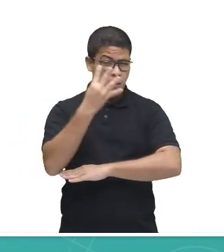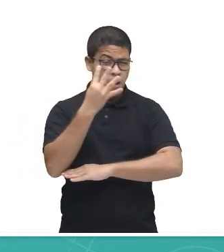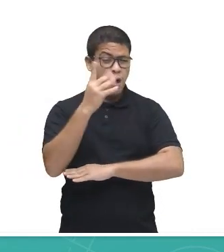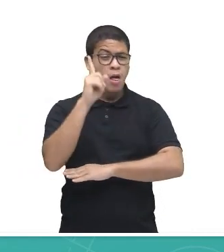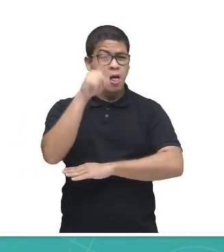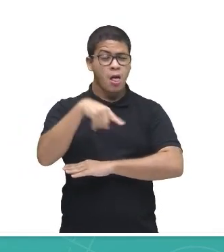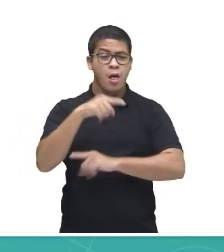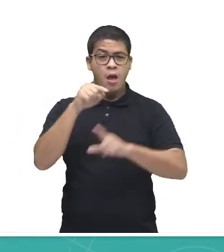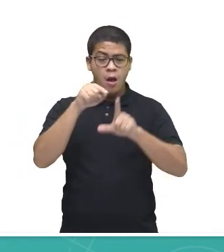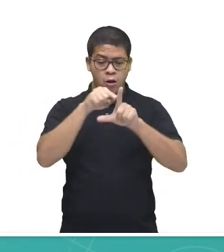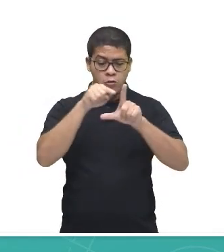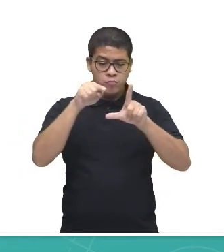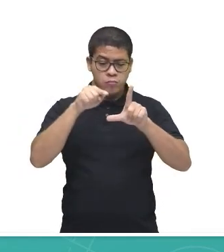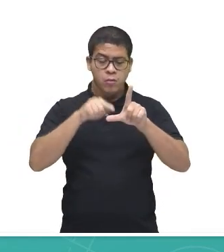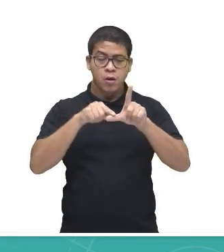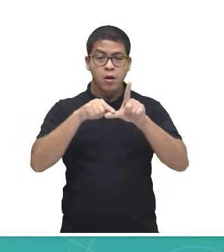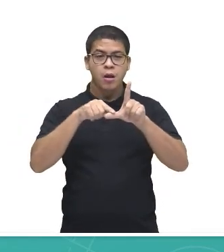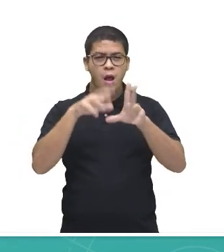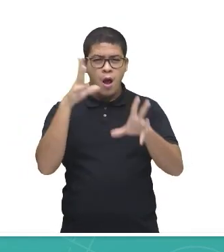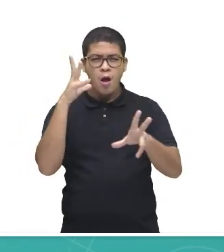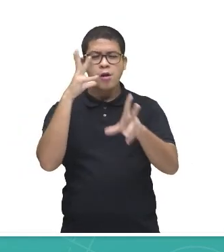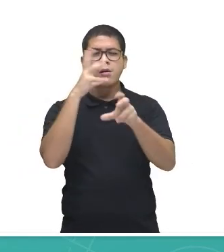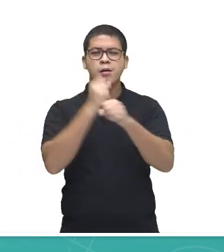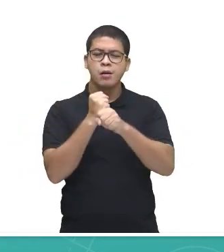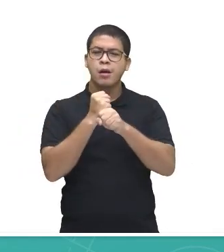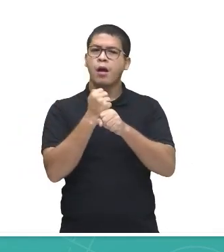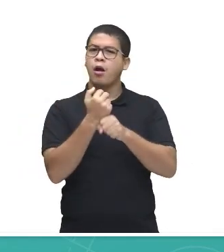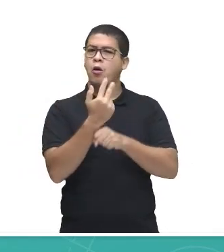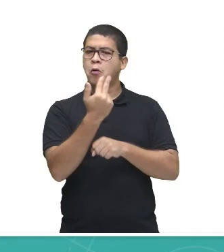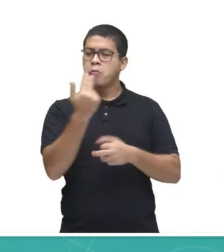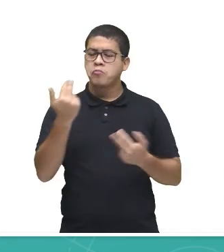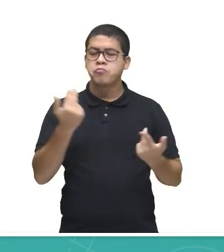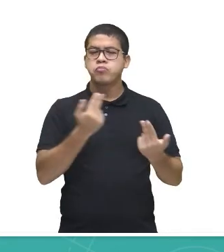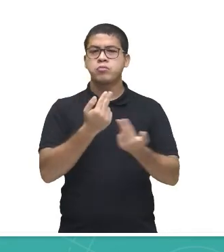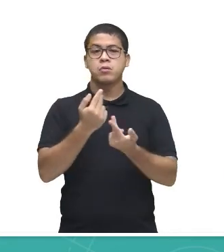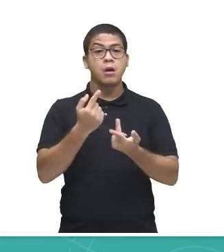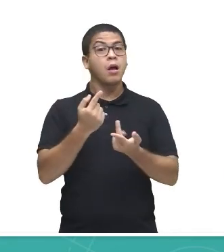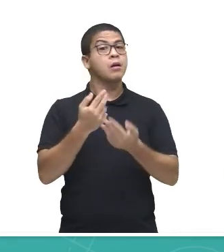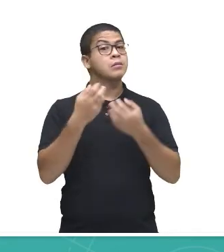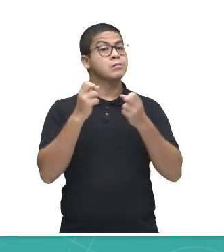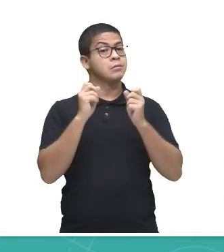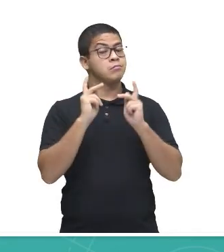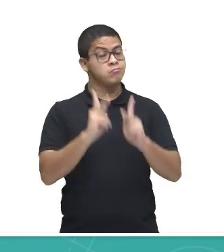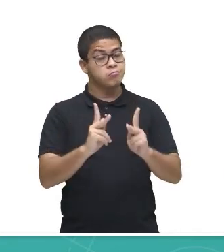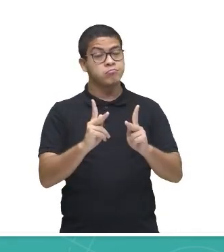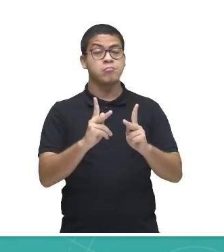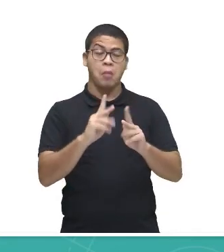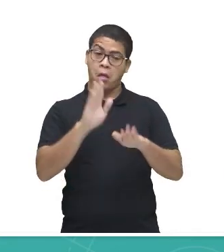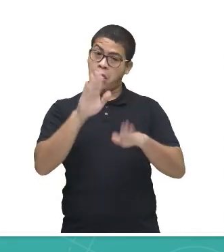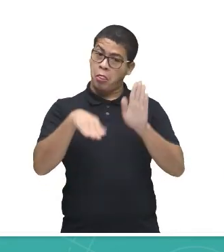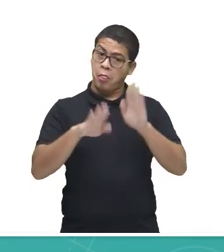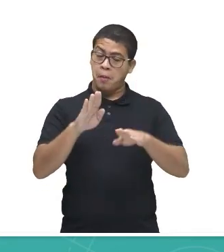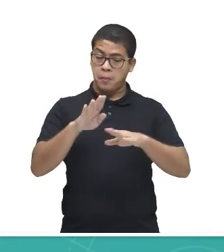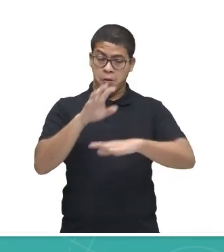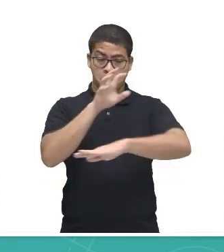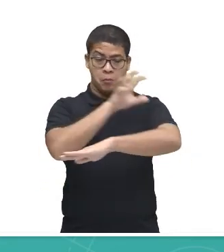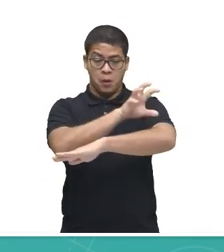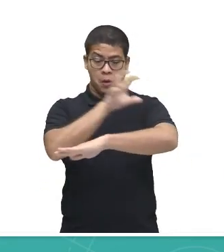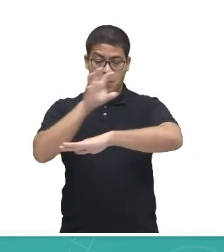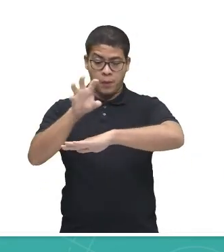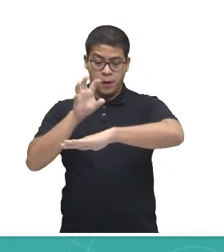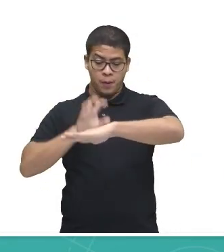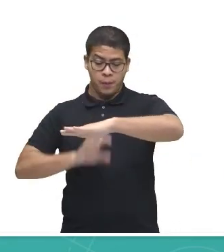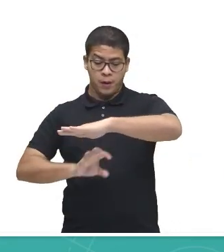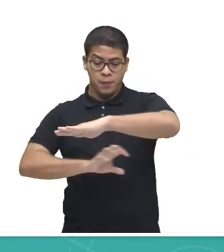são iguais em sua medida, logicamente, dependendo da correspondência de cada um deles. E